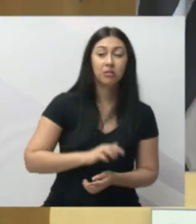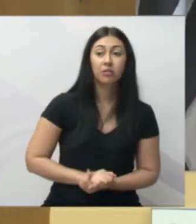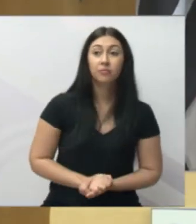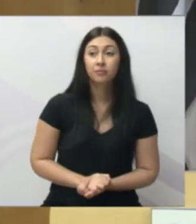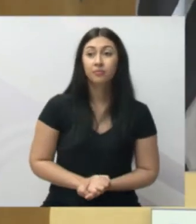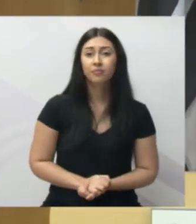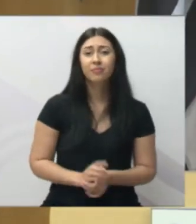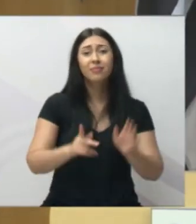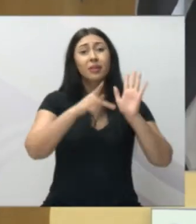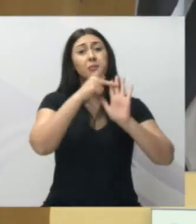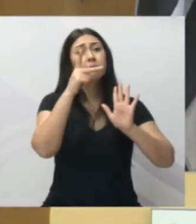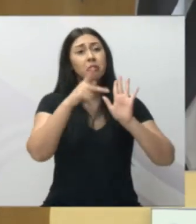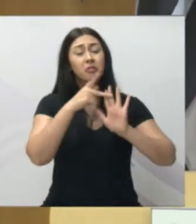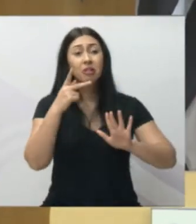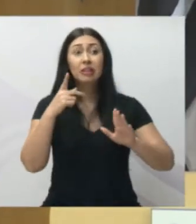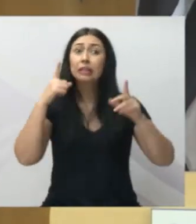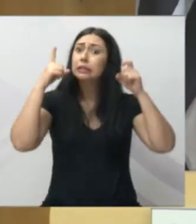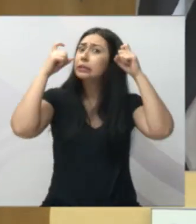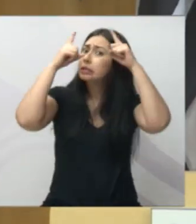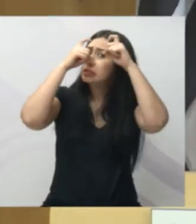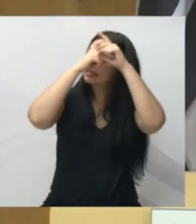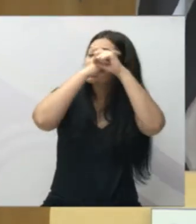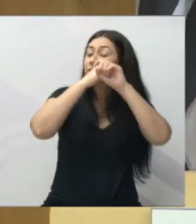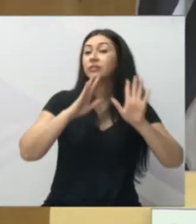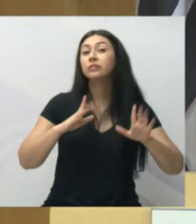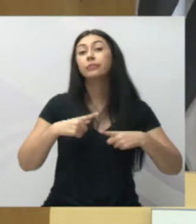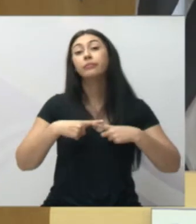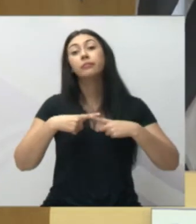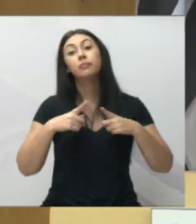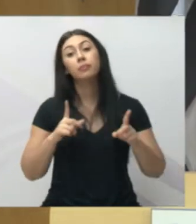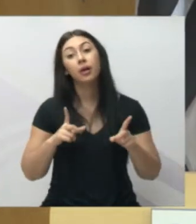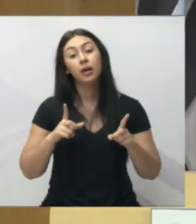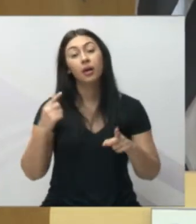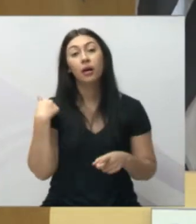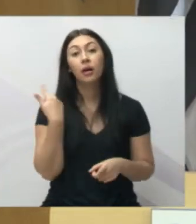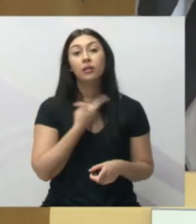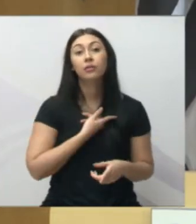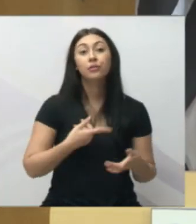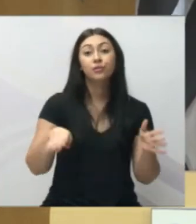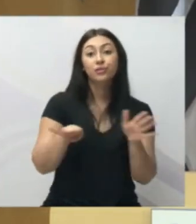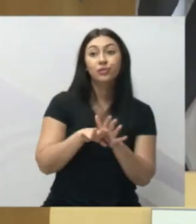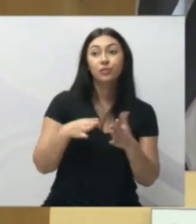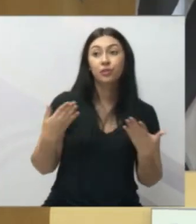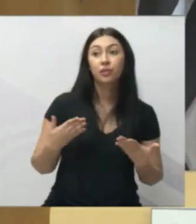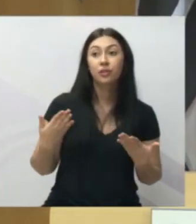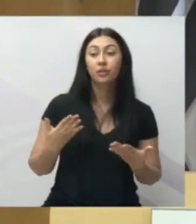É um projeto polêmico, mas chegamos a uma altura